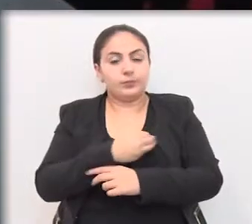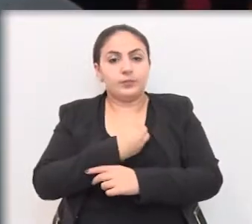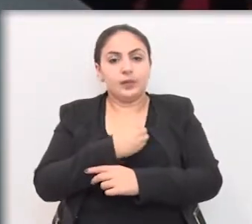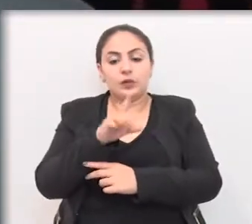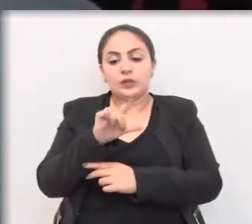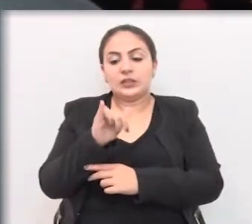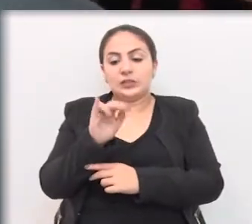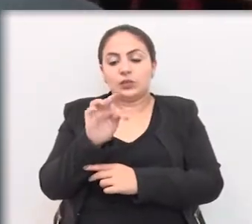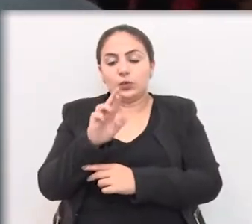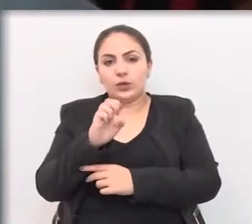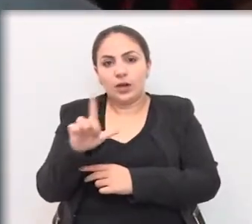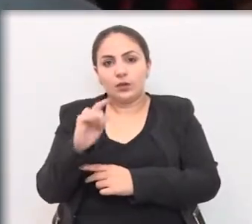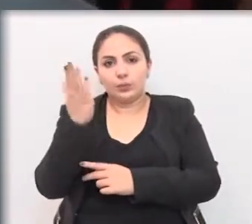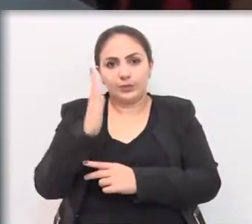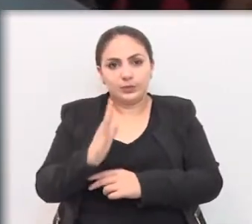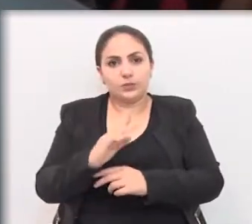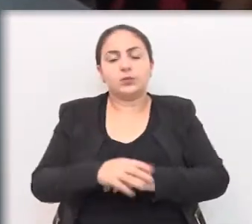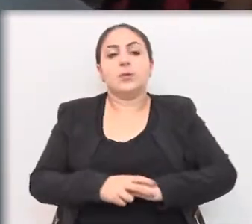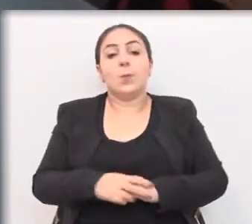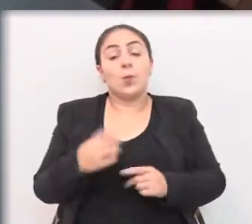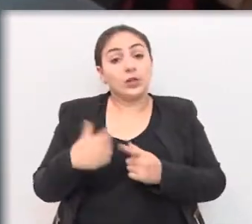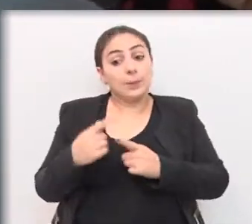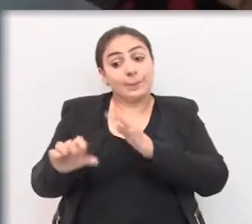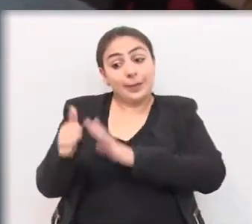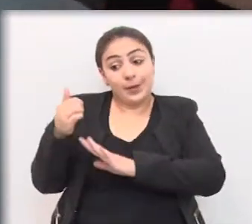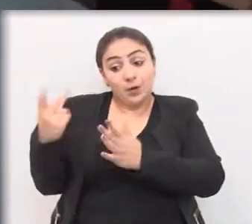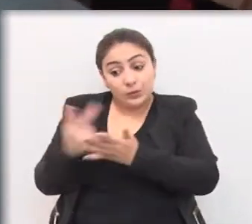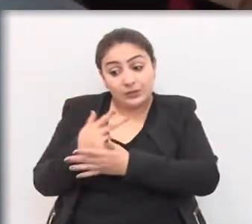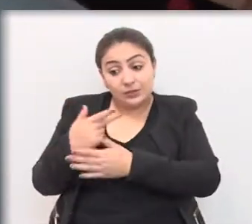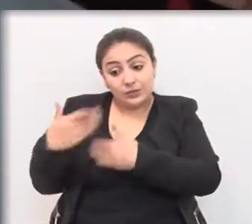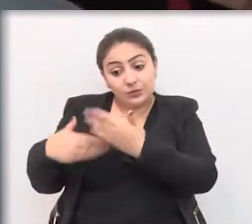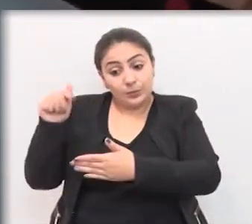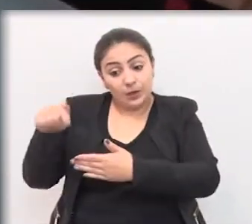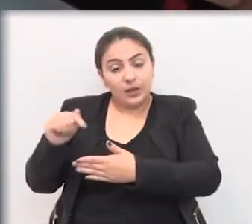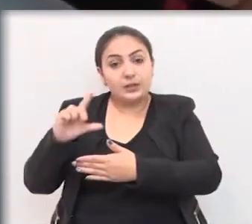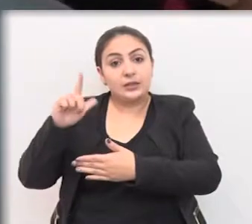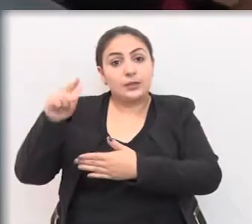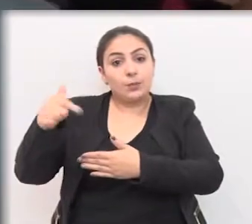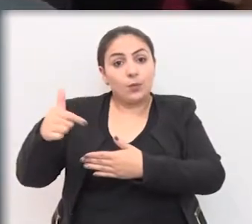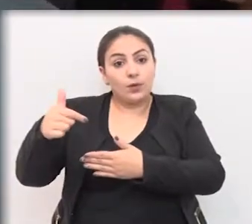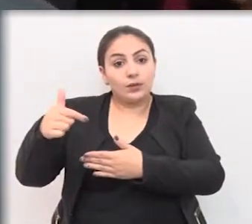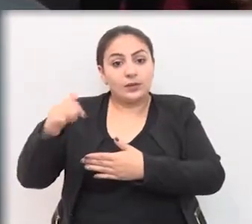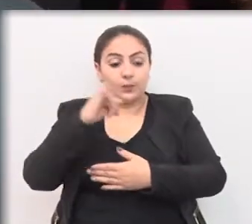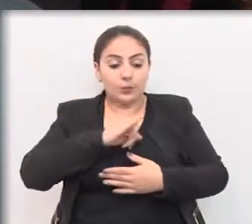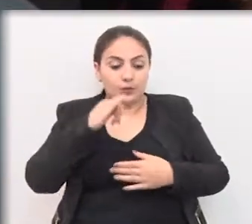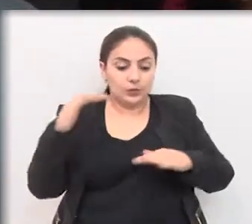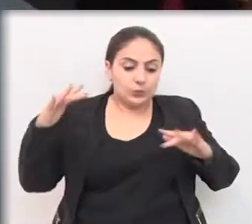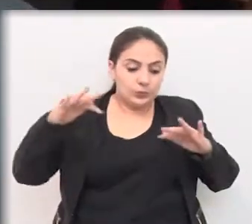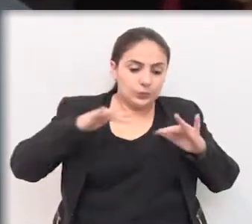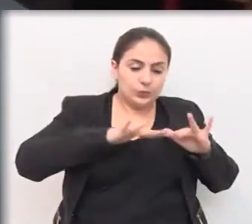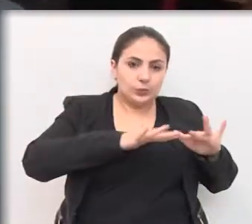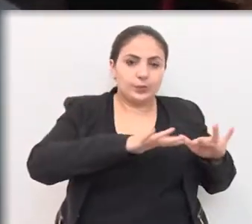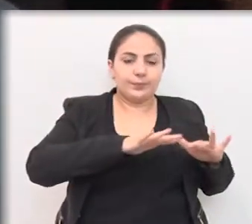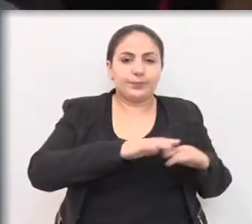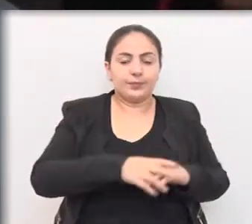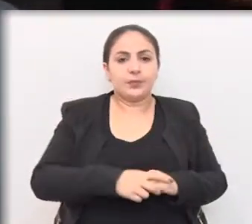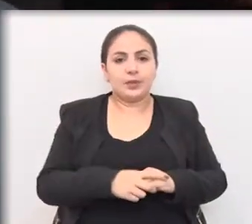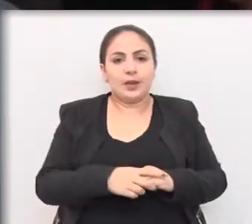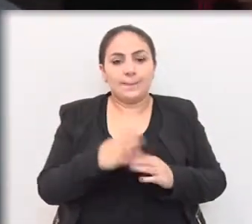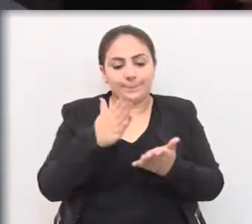primeiro no litoral, depois que ele foi se interiorizando. O aeroporto é fundamental para interiorizar o desenvolvimento. No caso agora